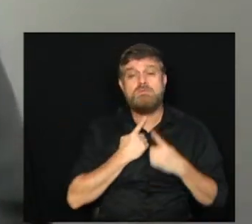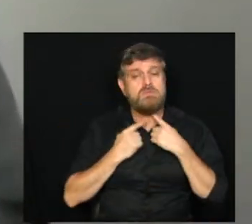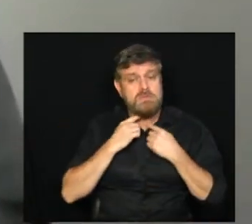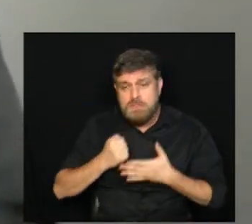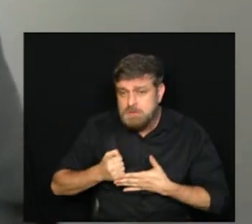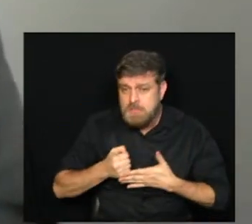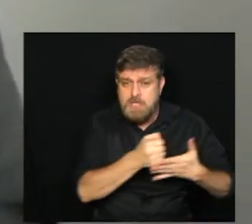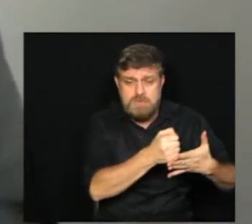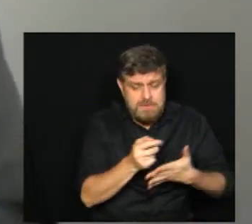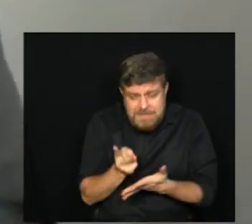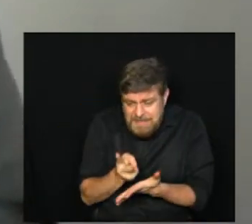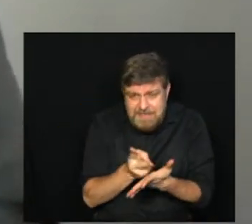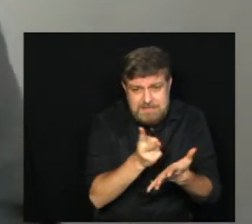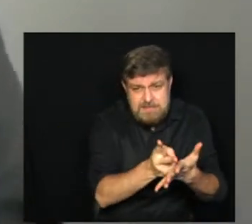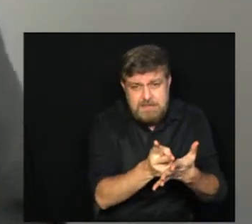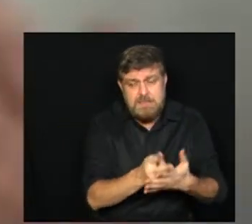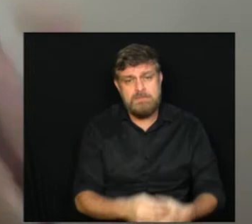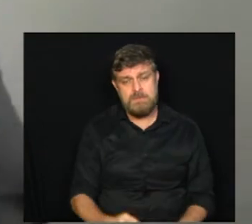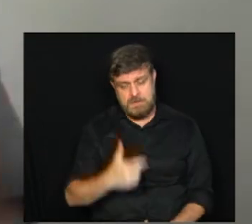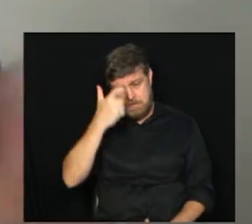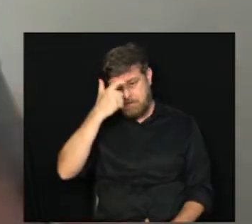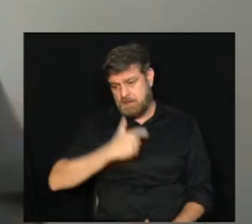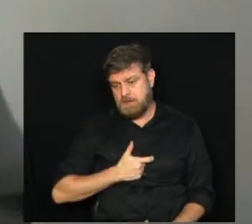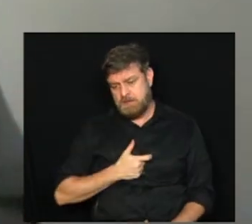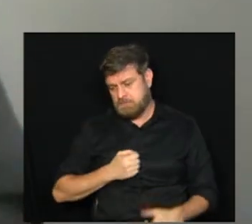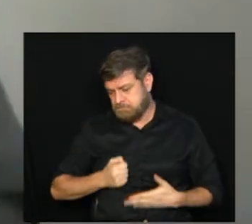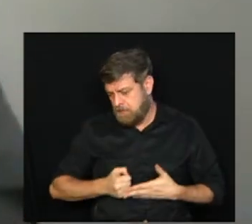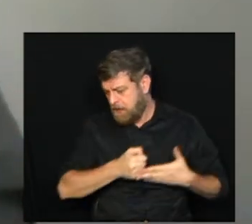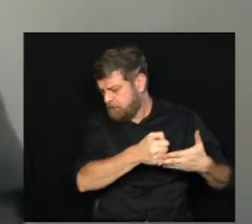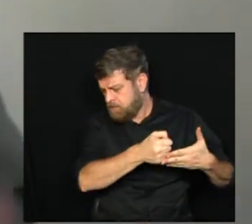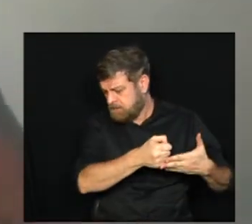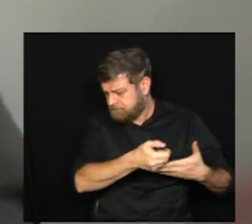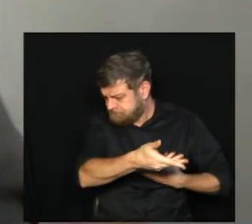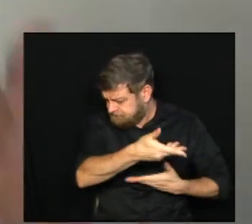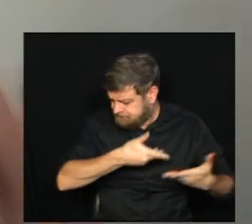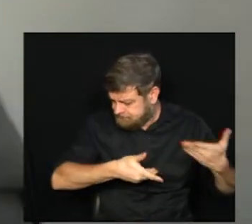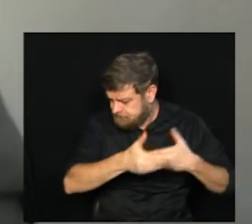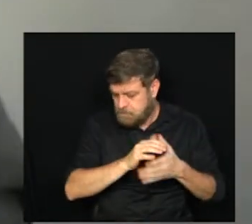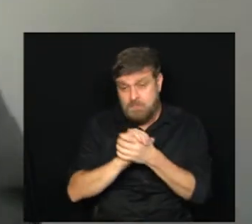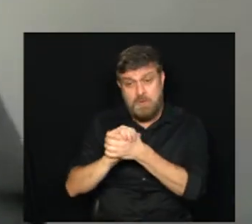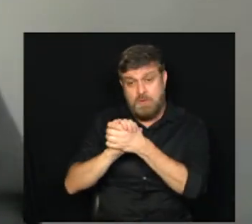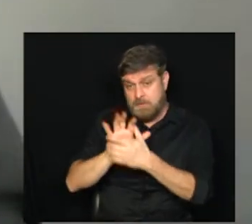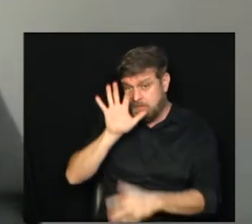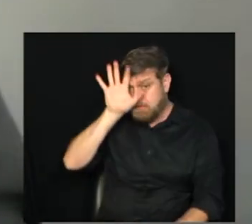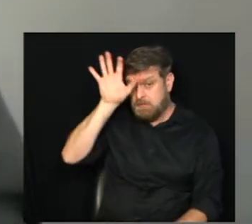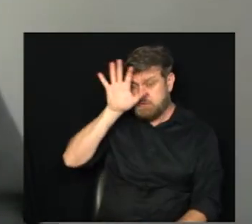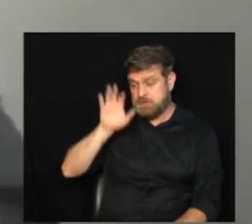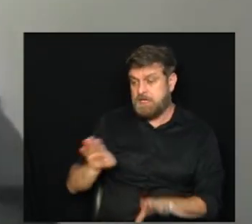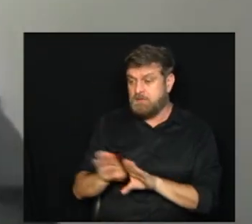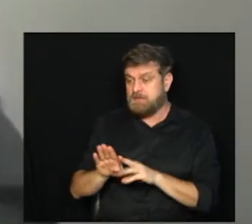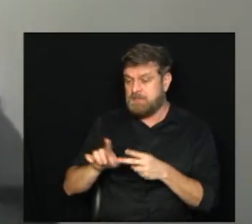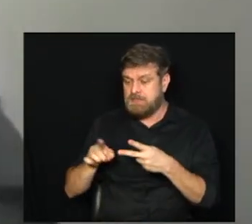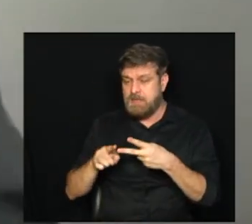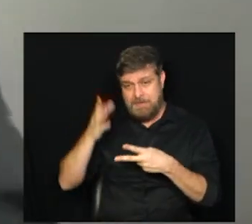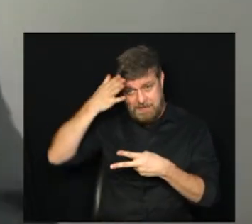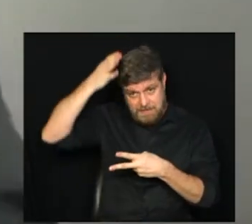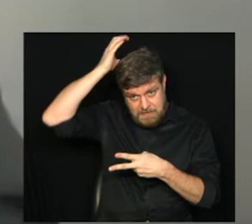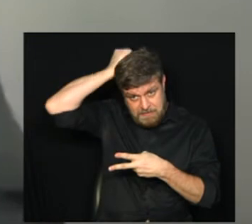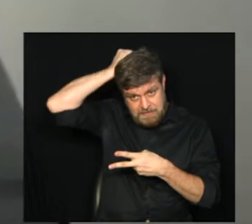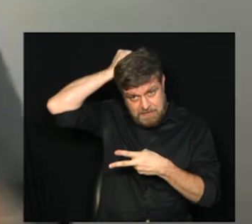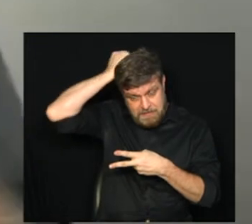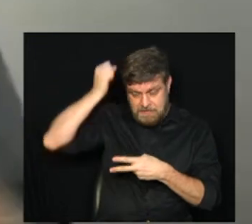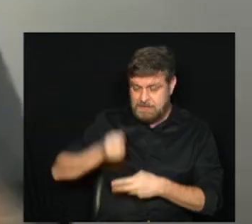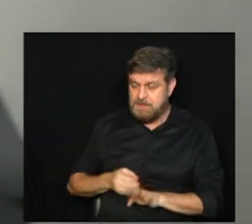de vocês para o que precisar, tá? Para colaborar, contribuir. Parabenizar o Tiago, a Daniela, que estão aí debruçados sobre esse projeto. O